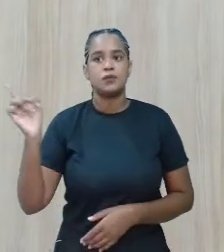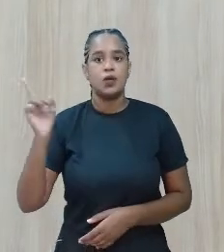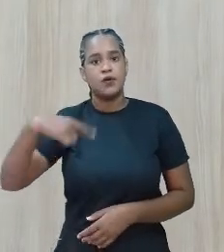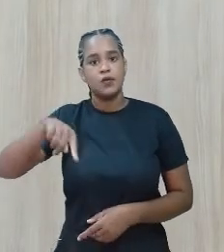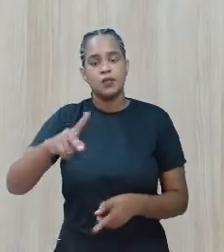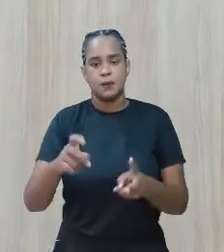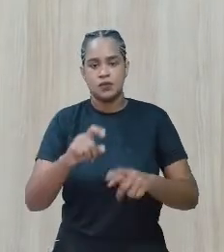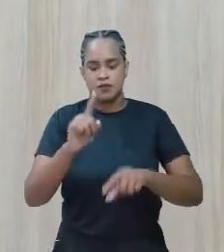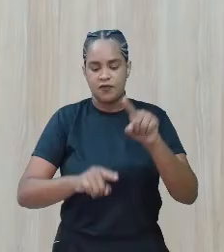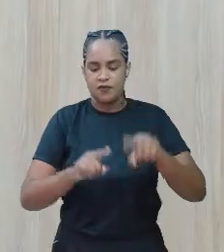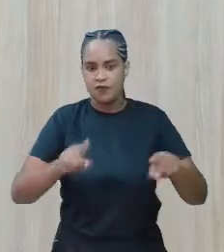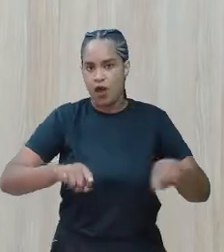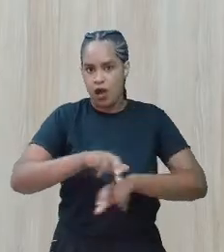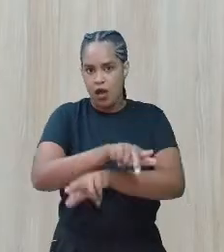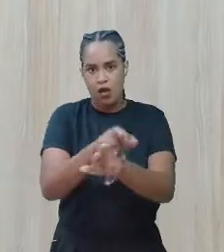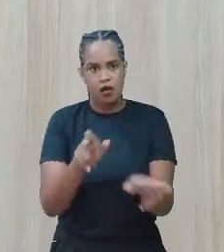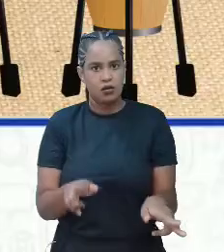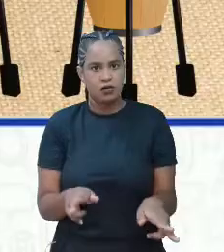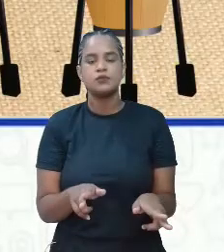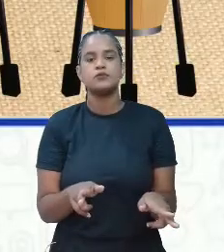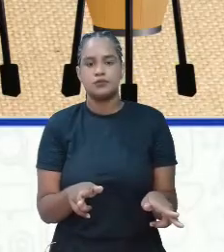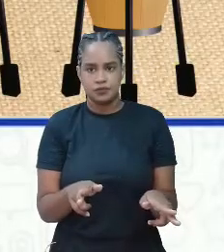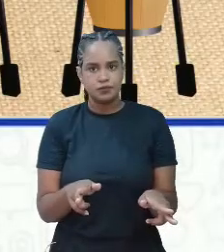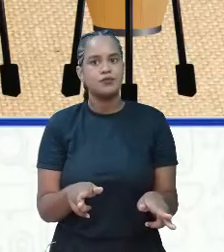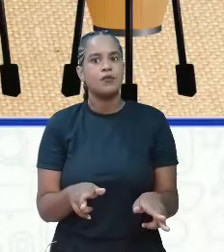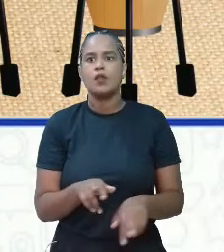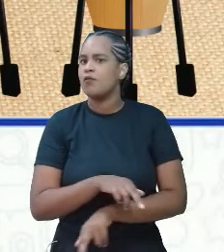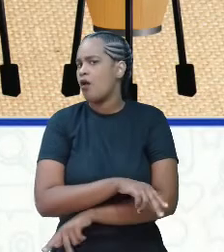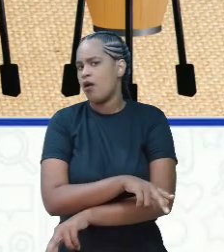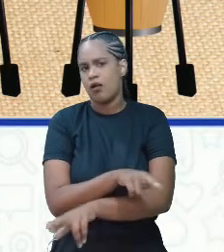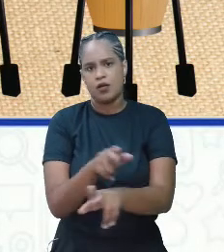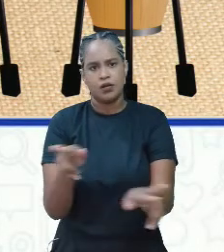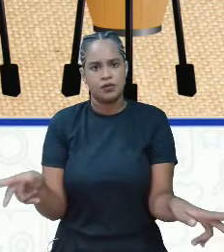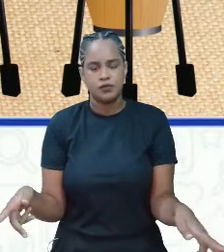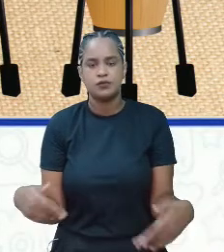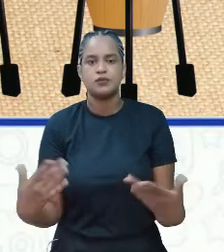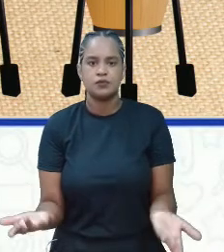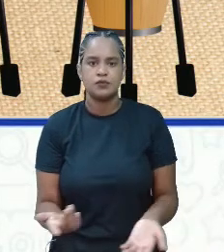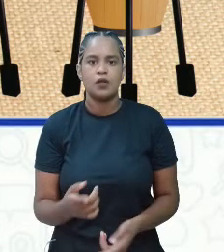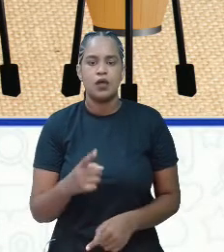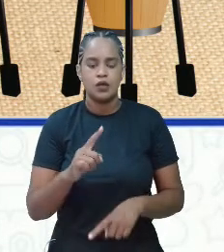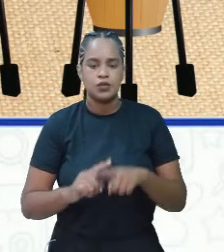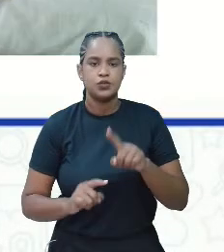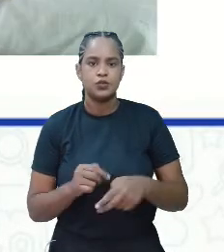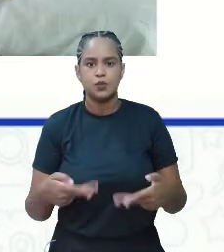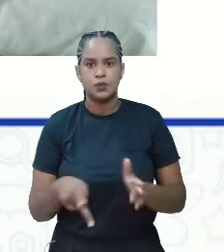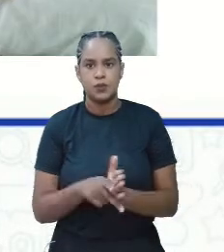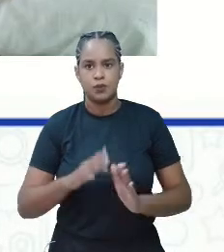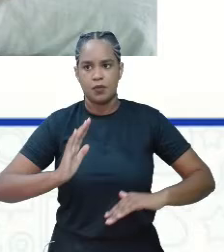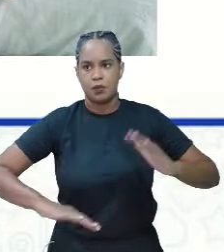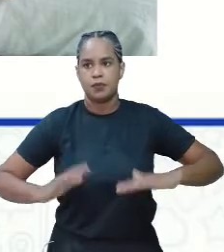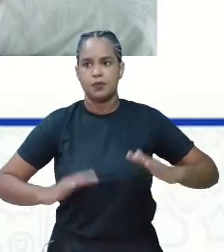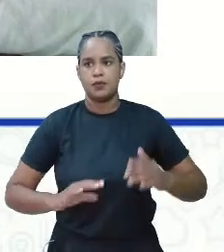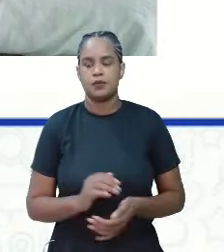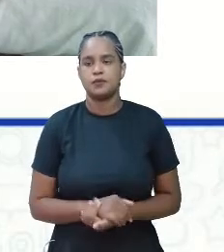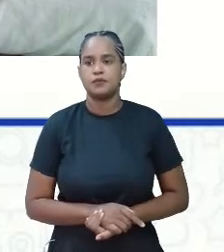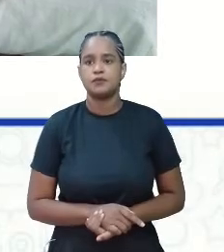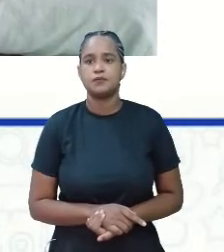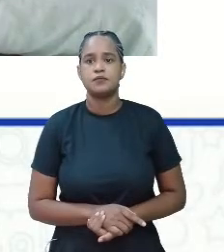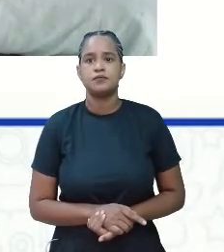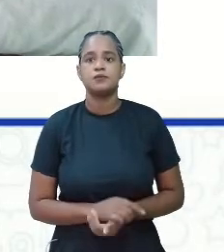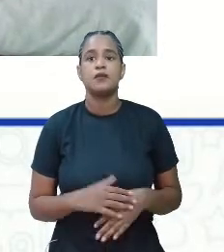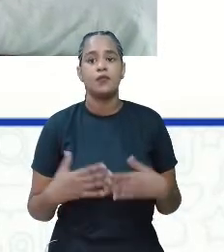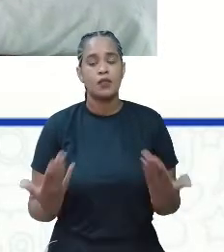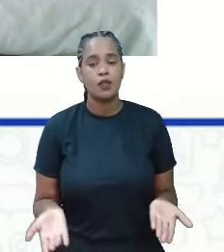vendo a variedade é imensa, como eu já tinha falado antes, dos instrumentos de percussão. E